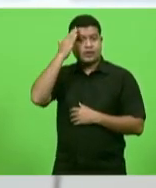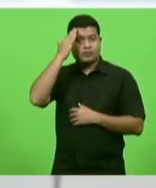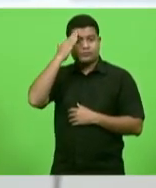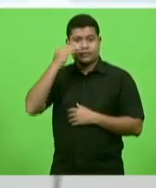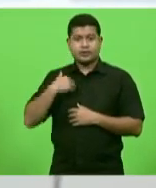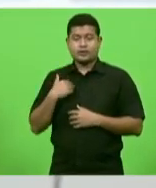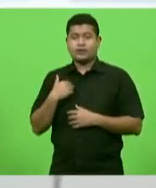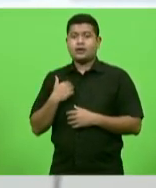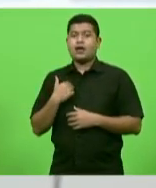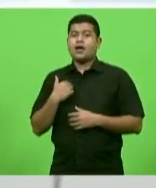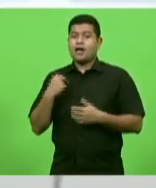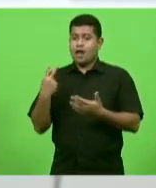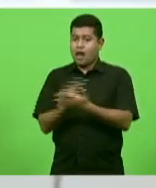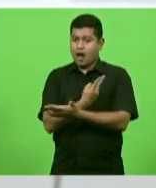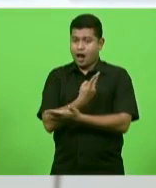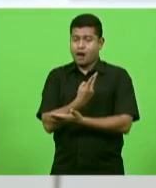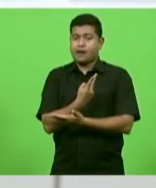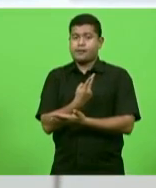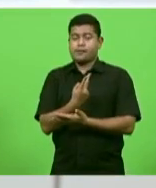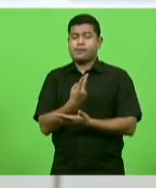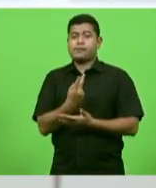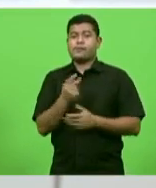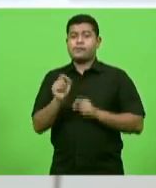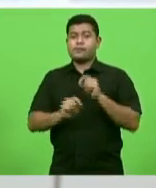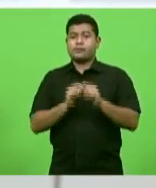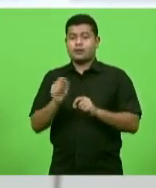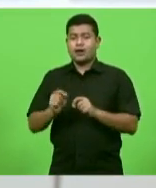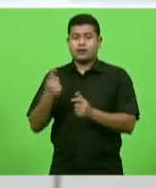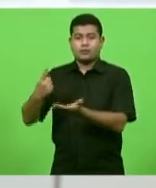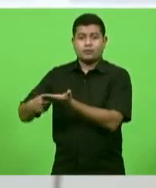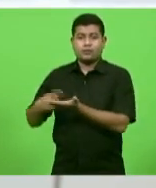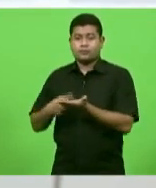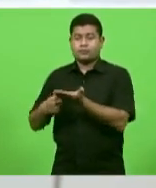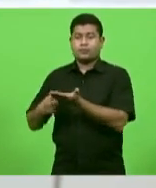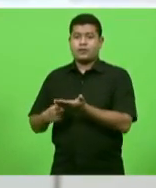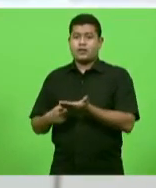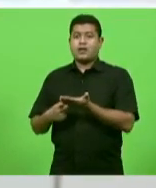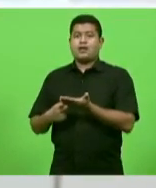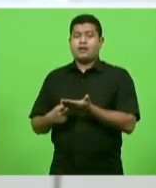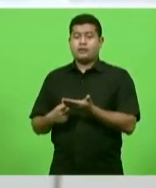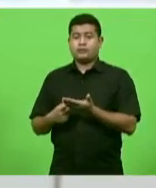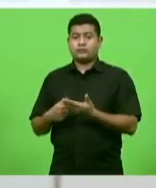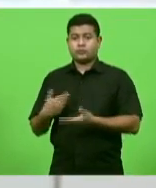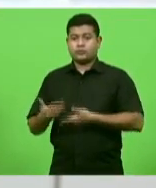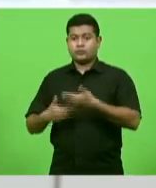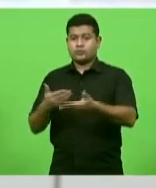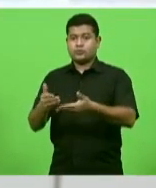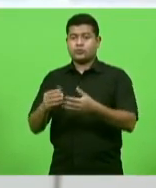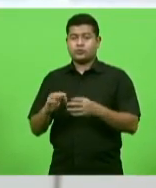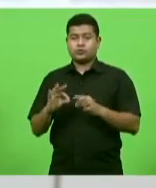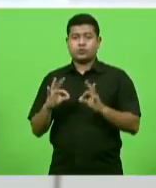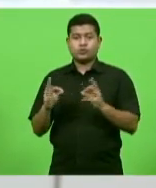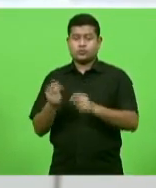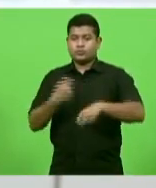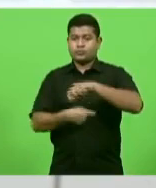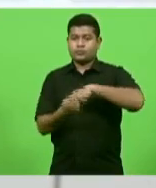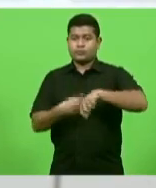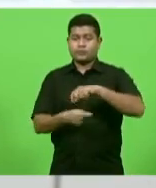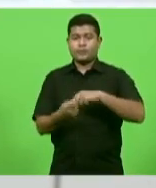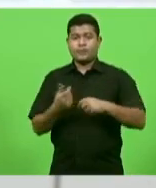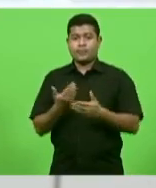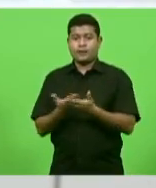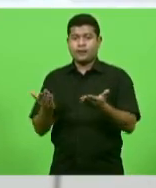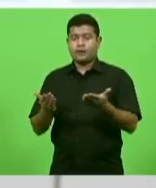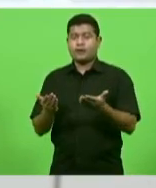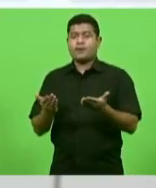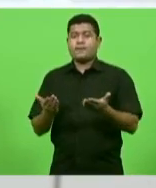ilegal e com ônibus para o dândi macular a rigidez de todo o processo administrativo V